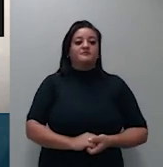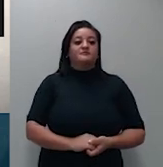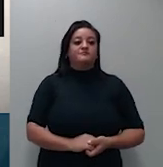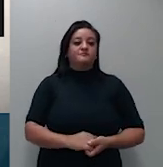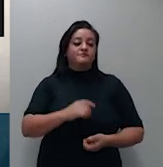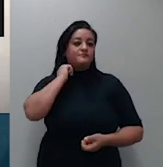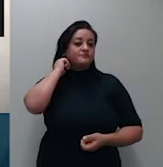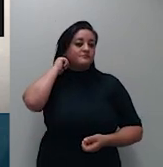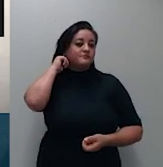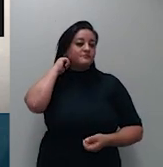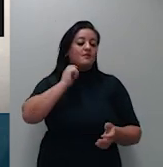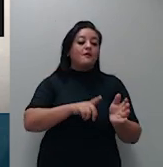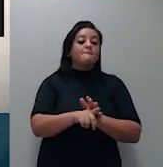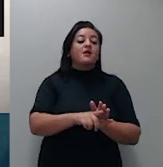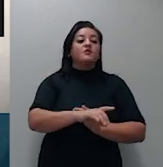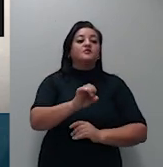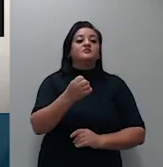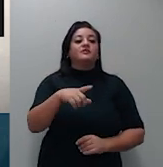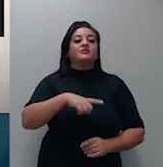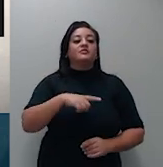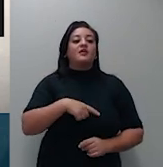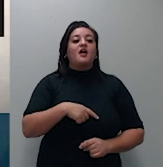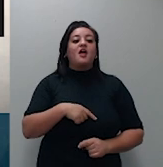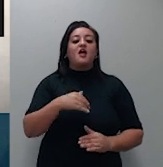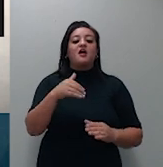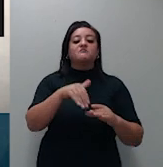se alguma divergência